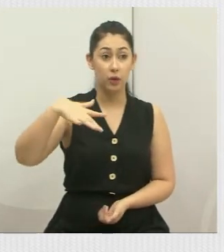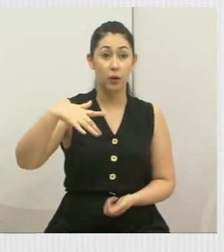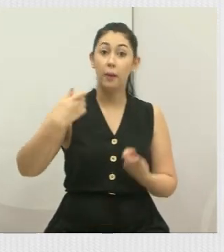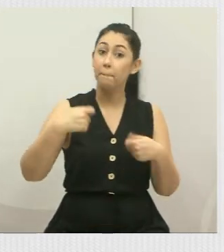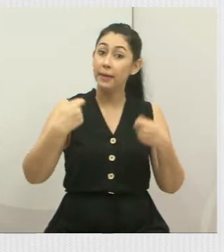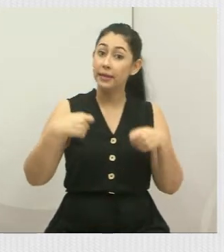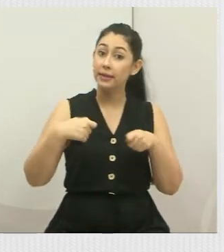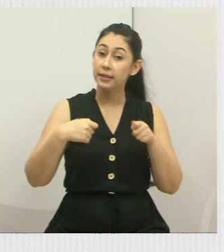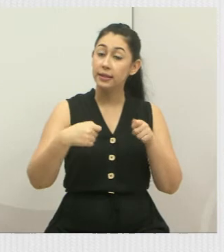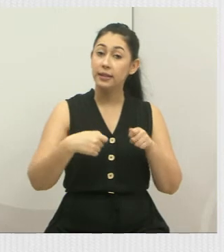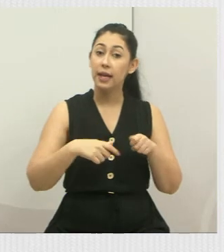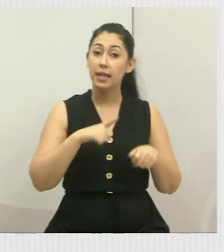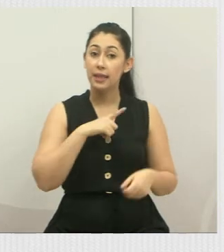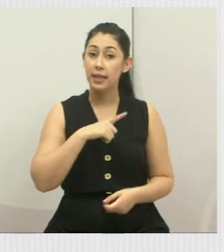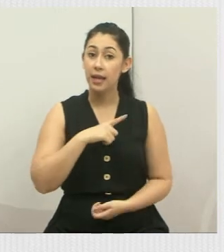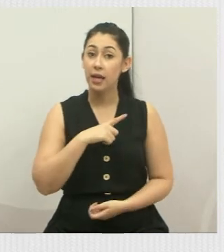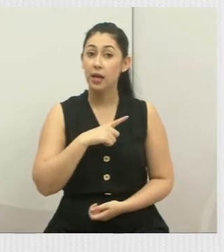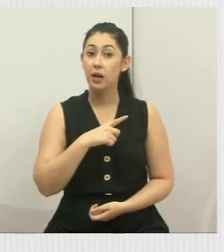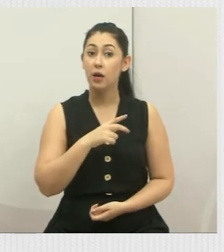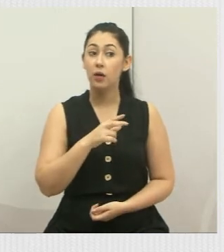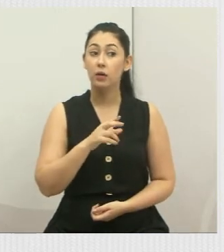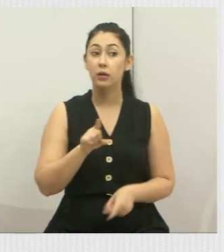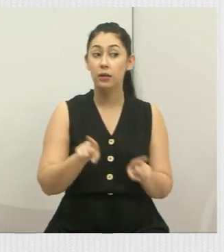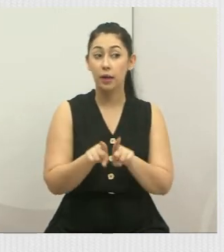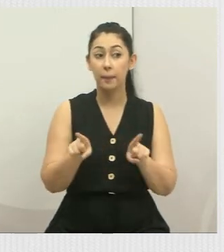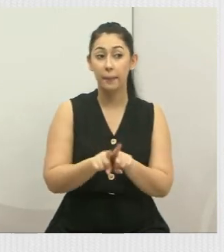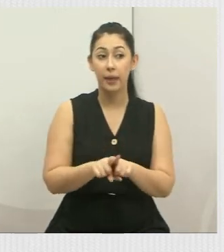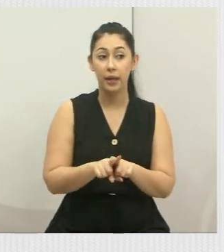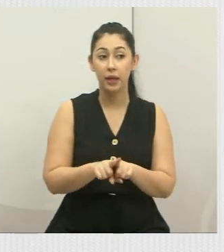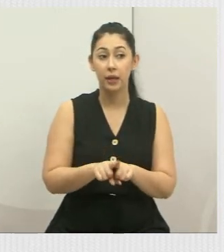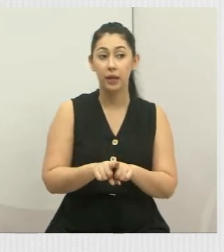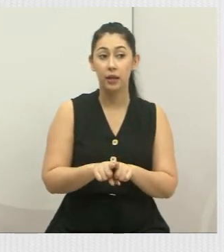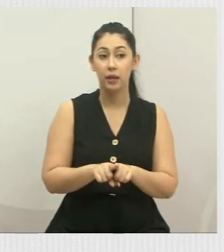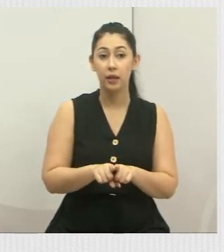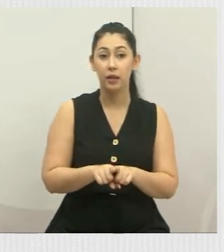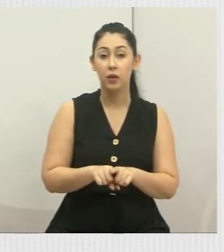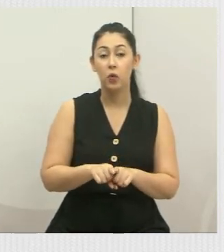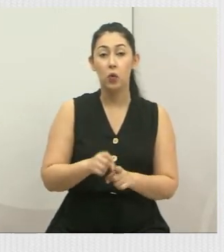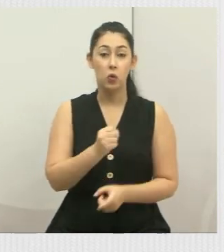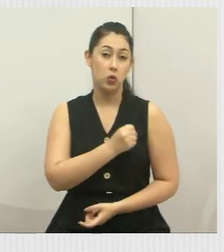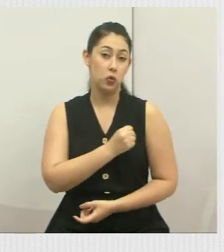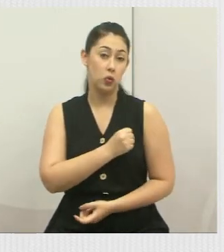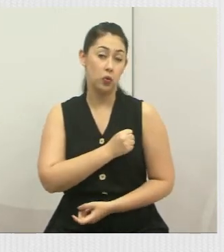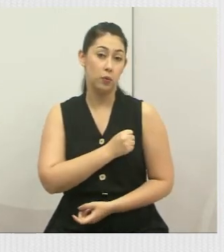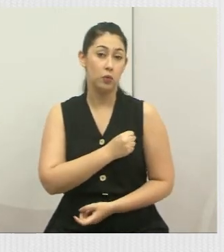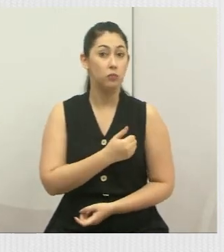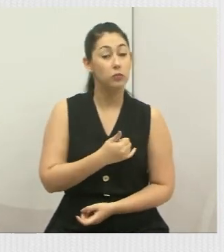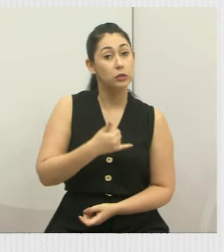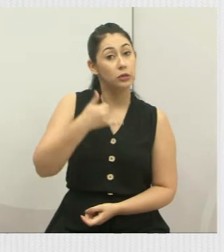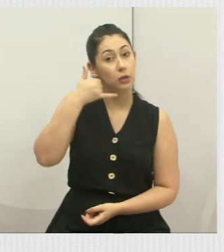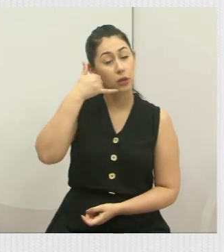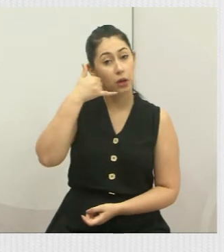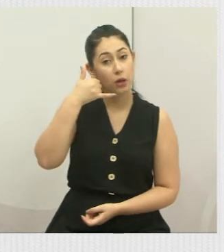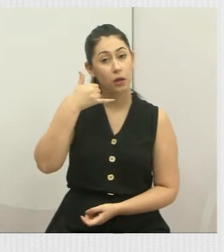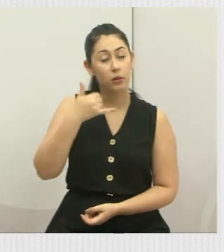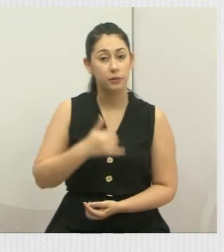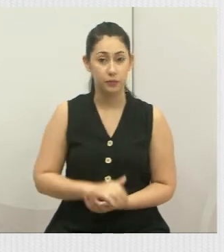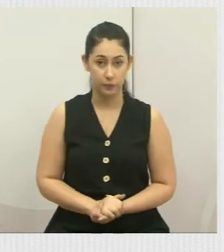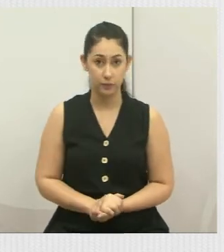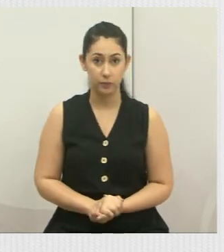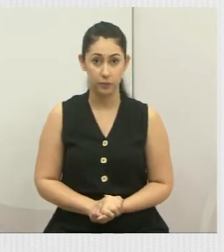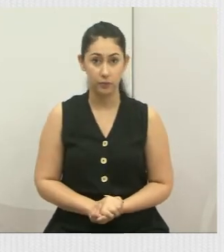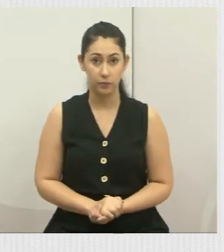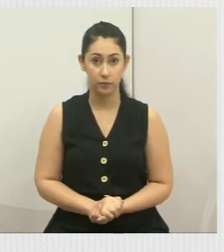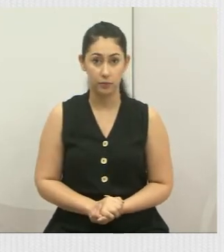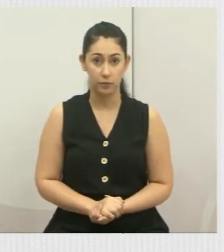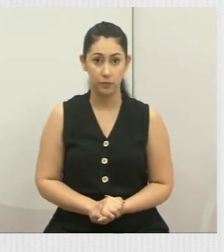de deixar lá na primeira tela o seu contato eletrônico, que é o seu celular, o seu número de celular, se